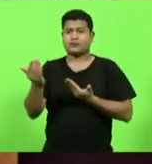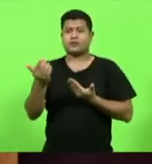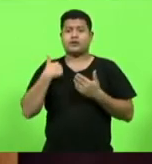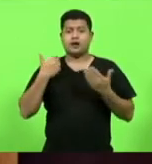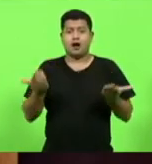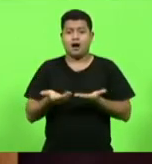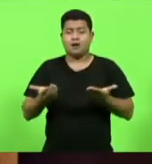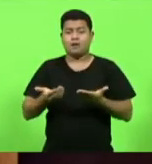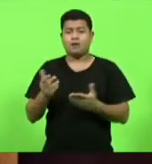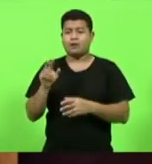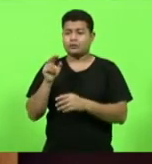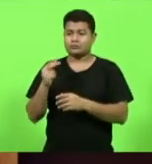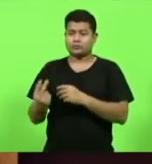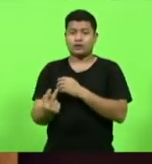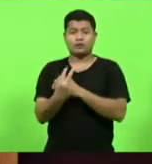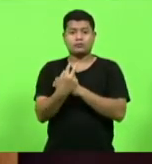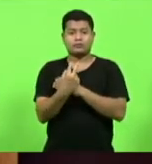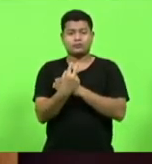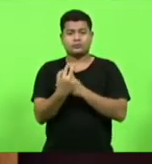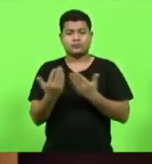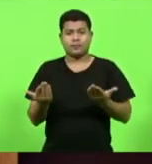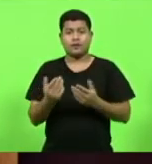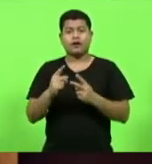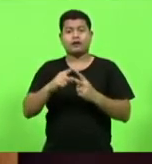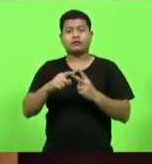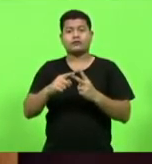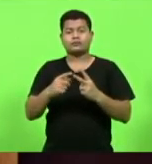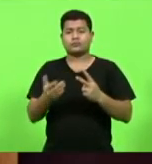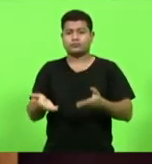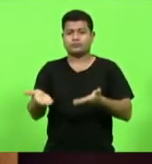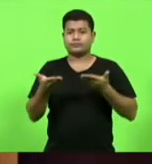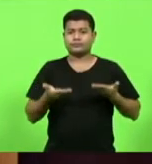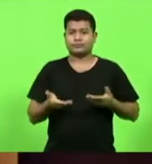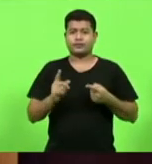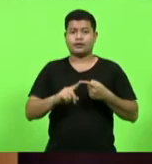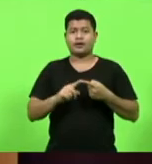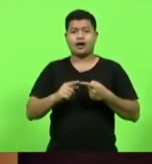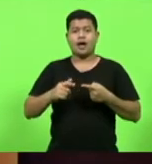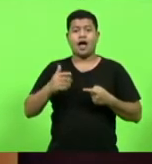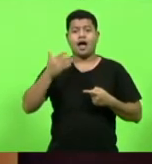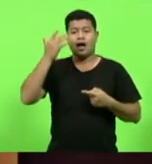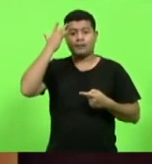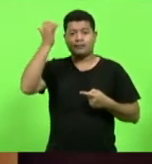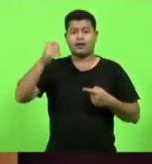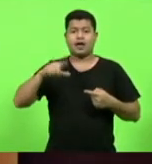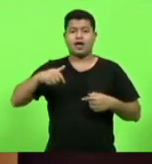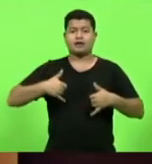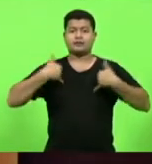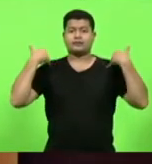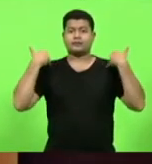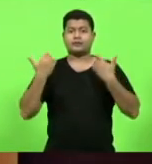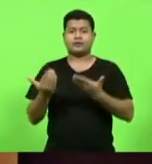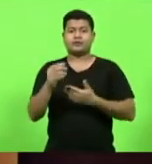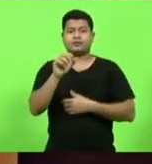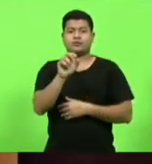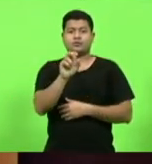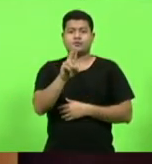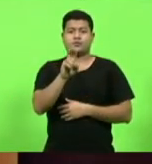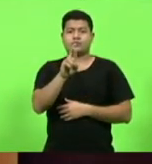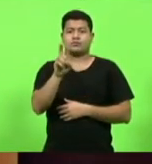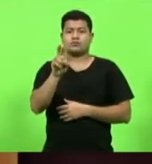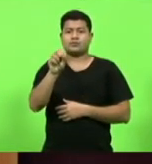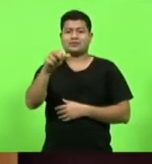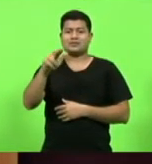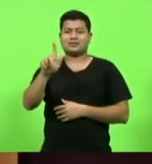estão acompanhando, quero fazer dois convites. Amanhã é aniversário de Uruçanga, a terra do vinho, e será